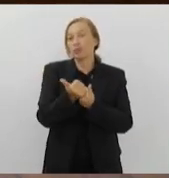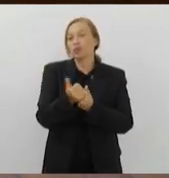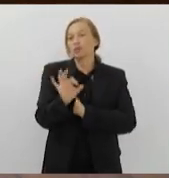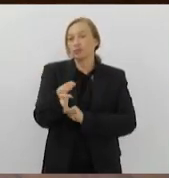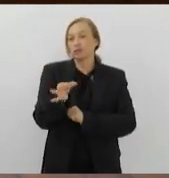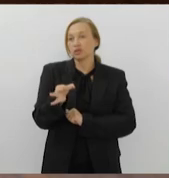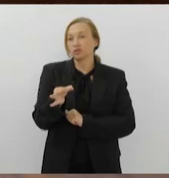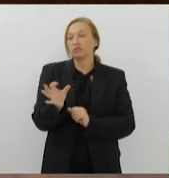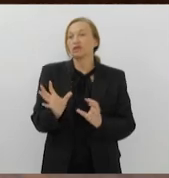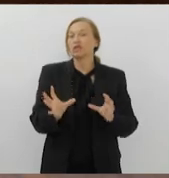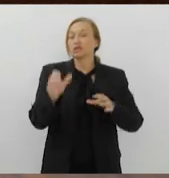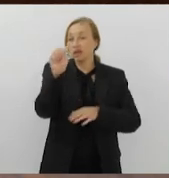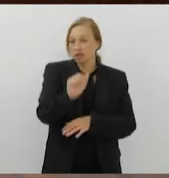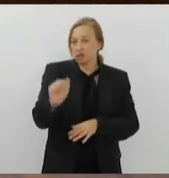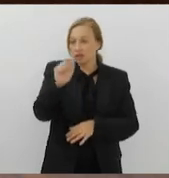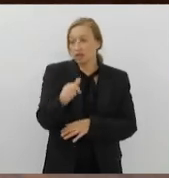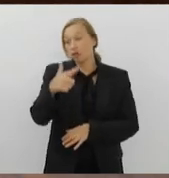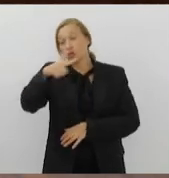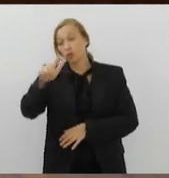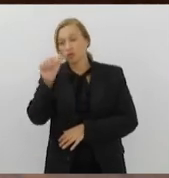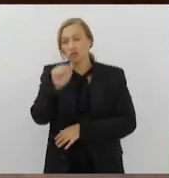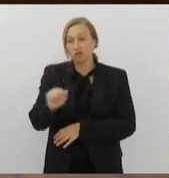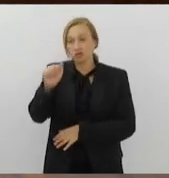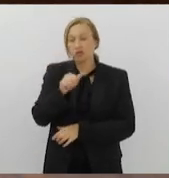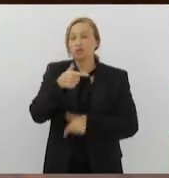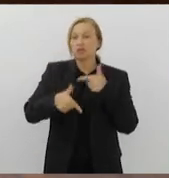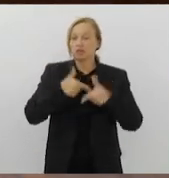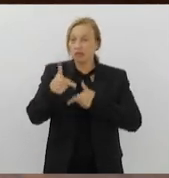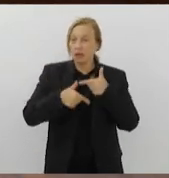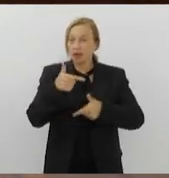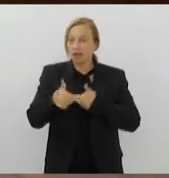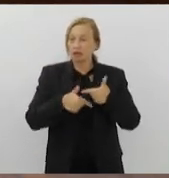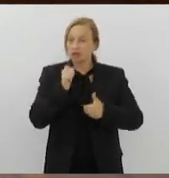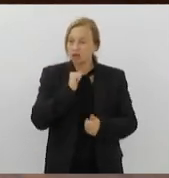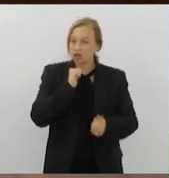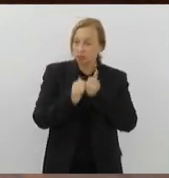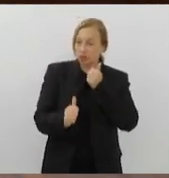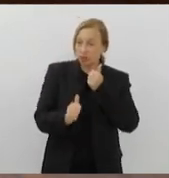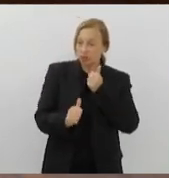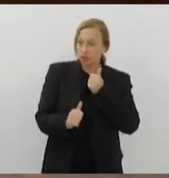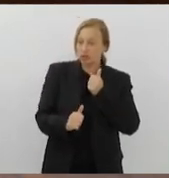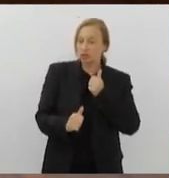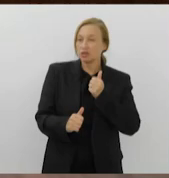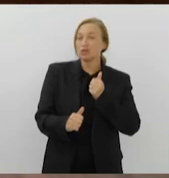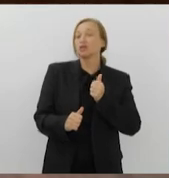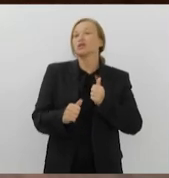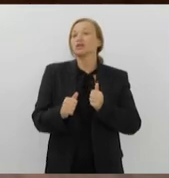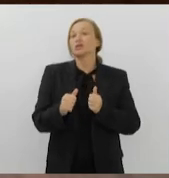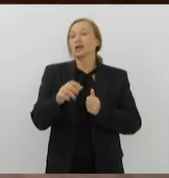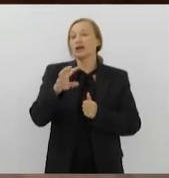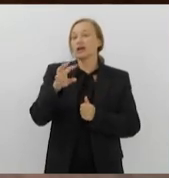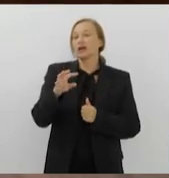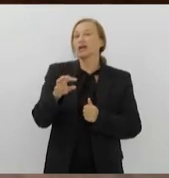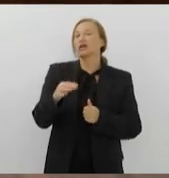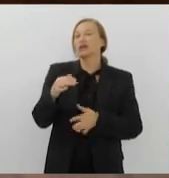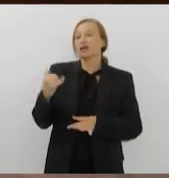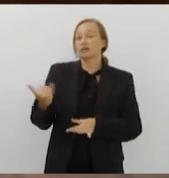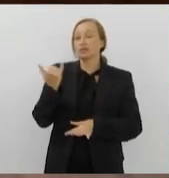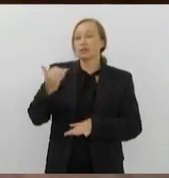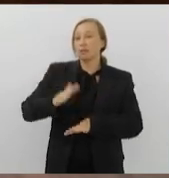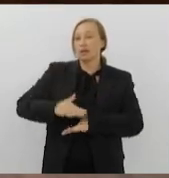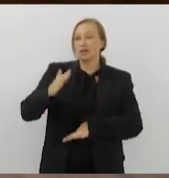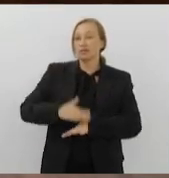que esta associação e outras que fazem esse serviço que é incrível e que é inclusivo de verdade para esses atletas terem cada vez